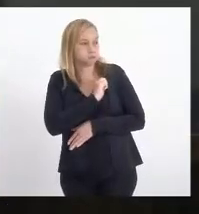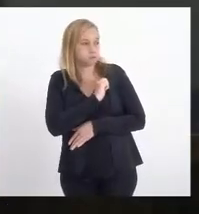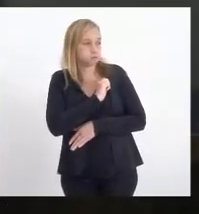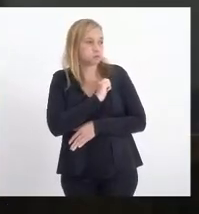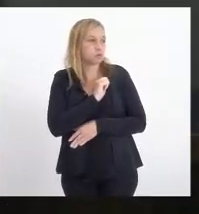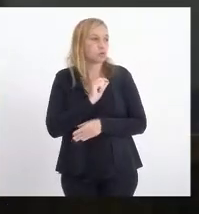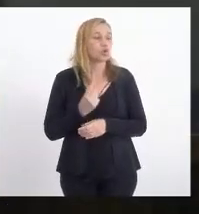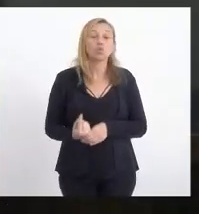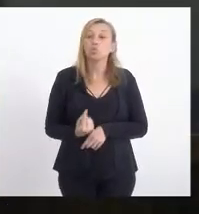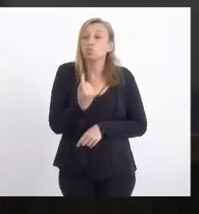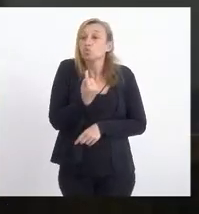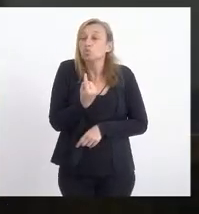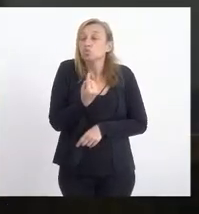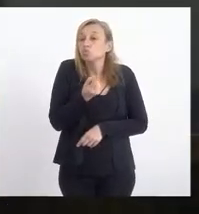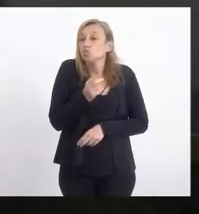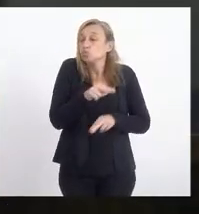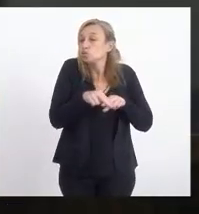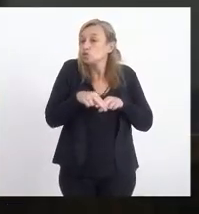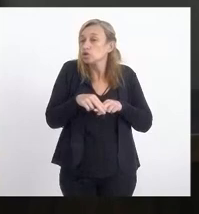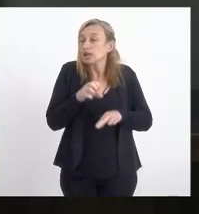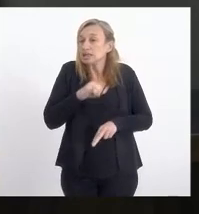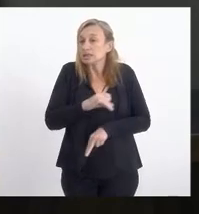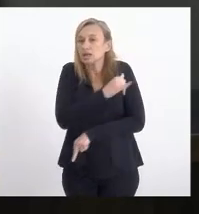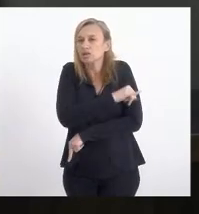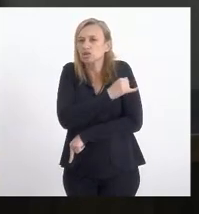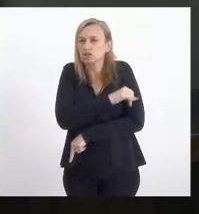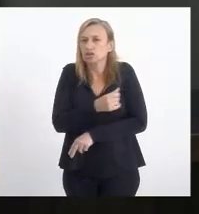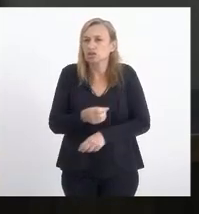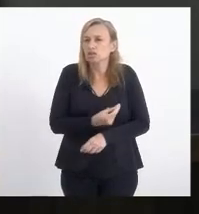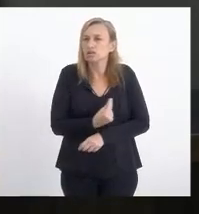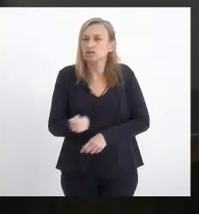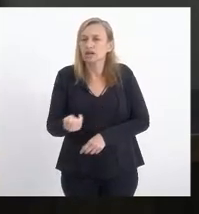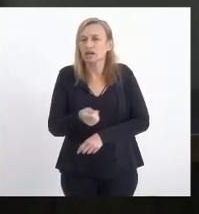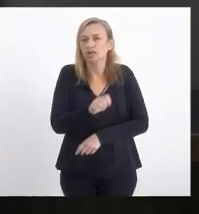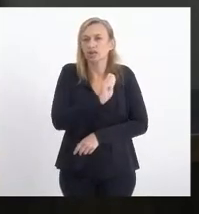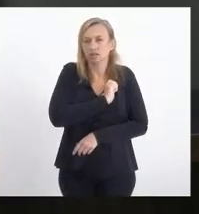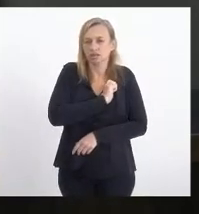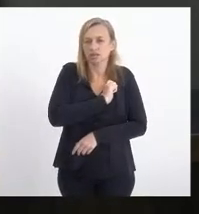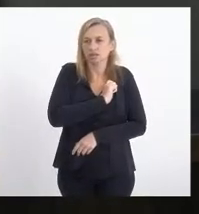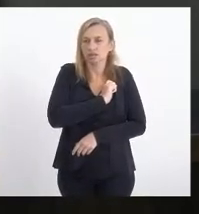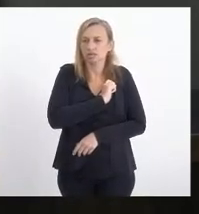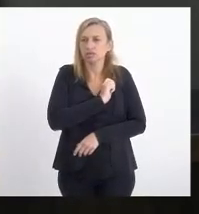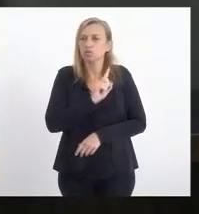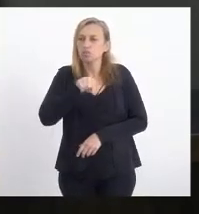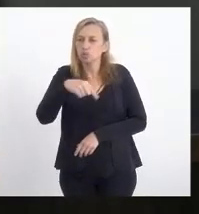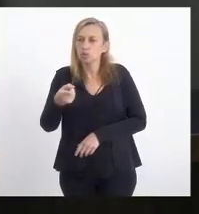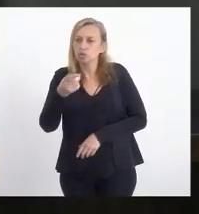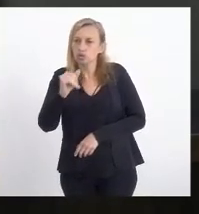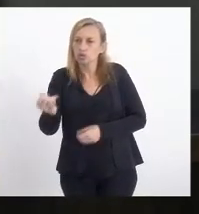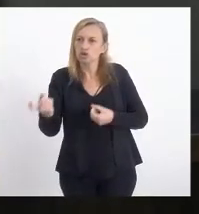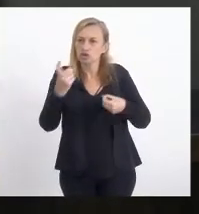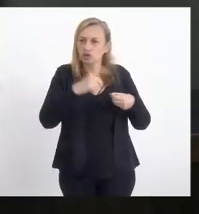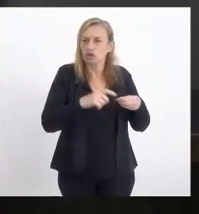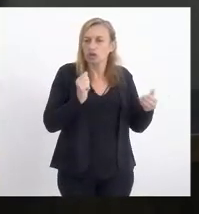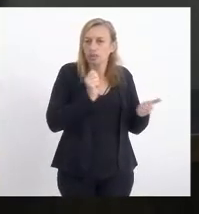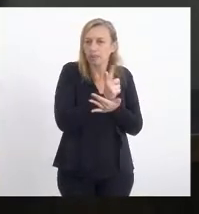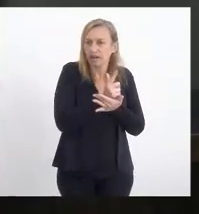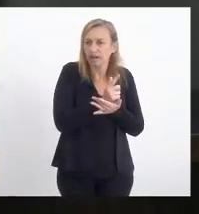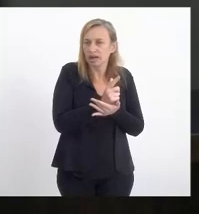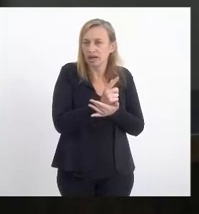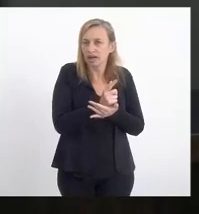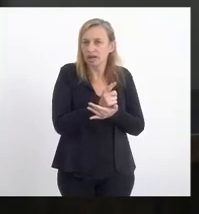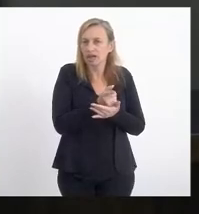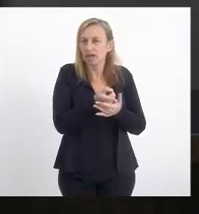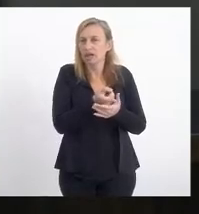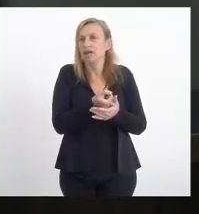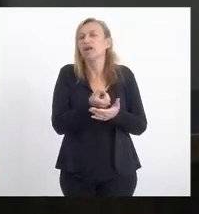por um único motivo que o Rio de Janeiro sai do regime de recuperação no dia seguinte a gente volta a pagar o serviço da